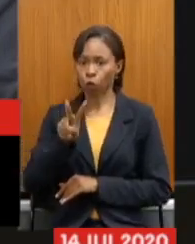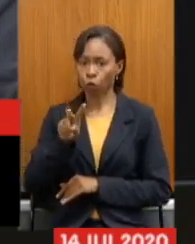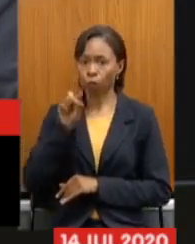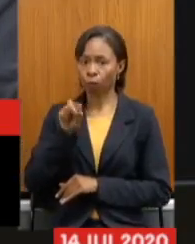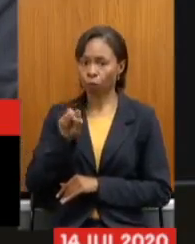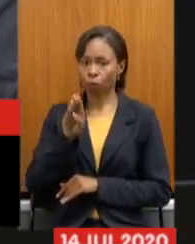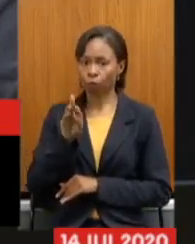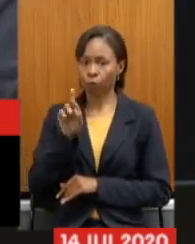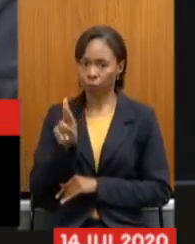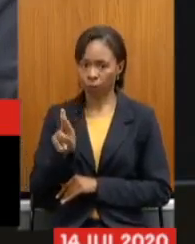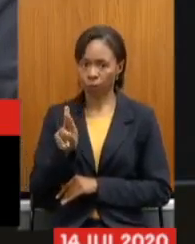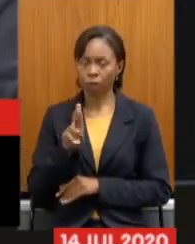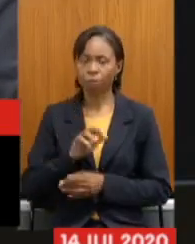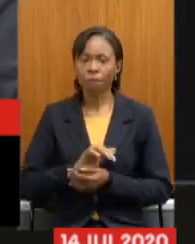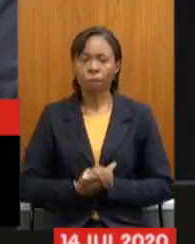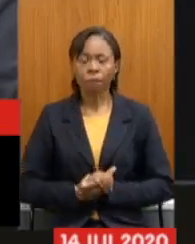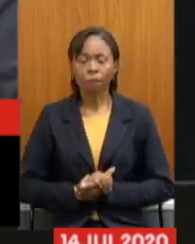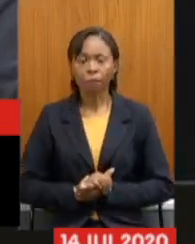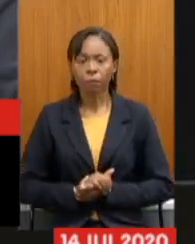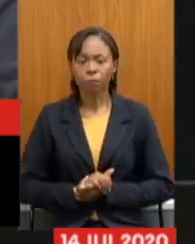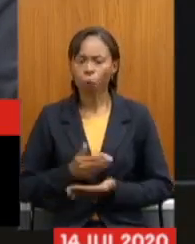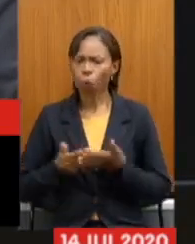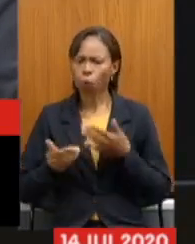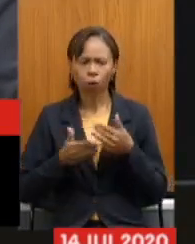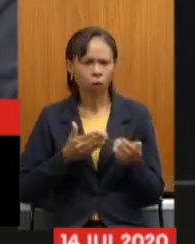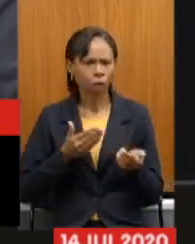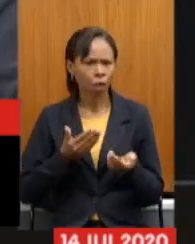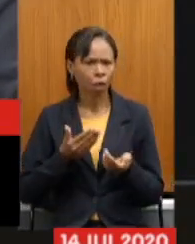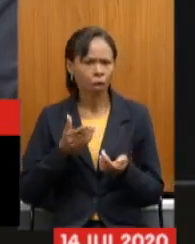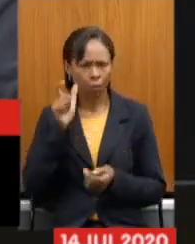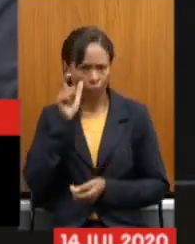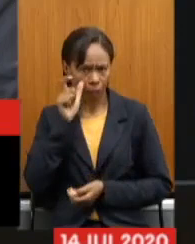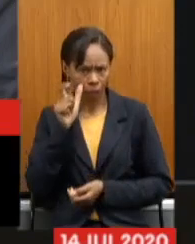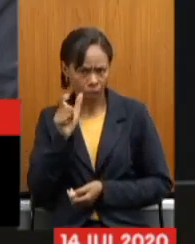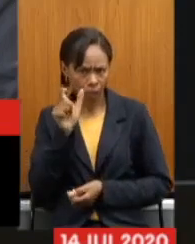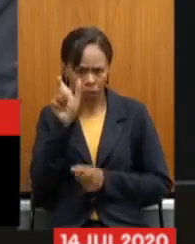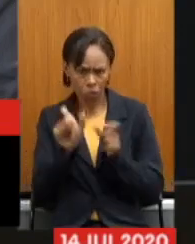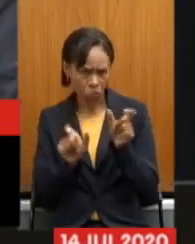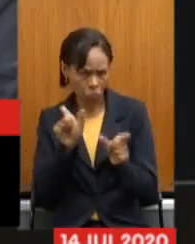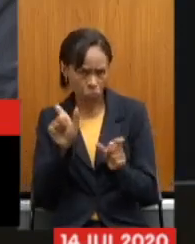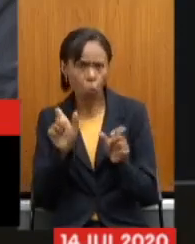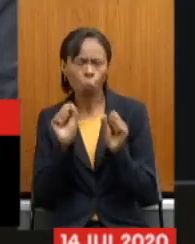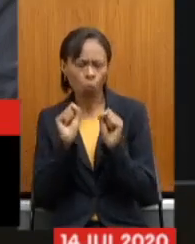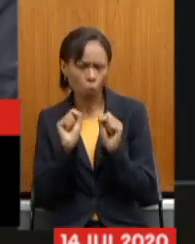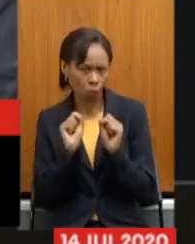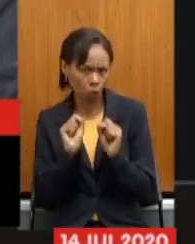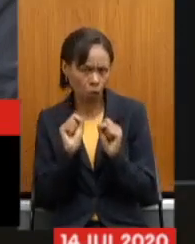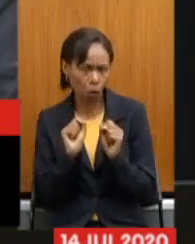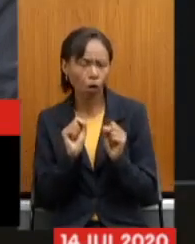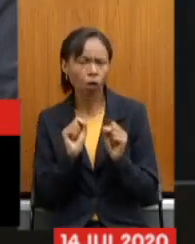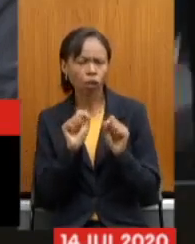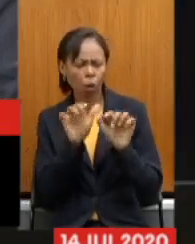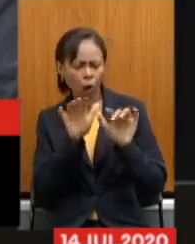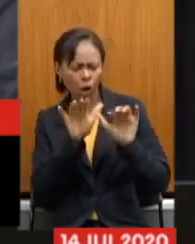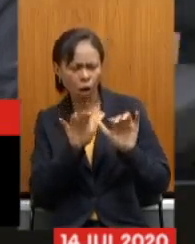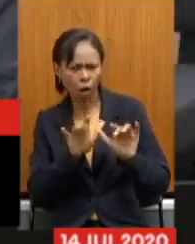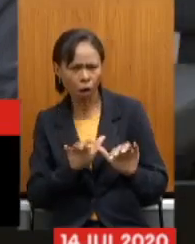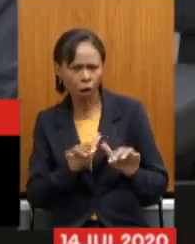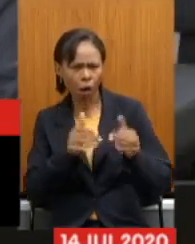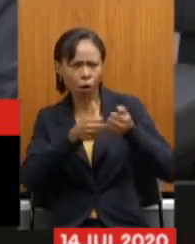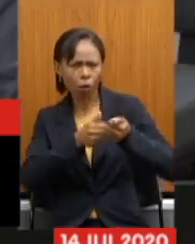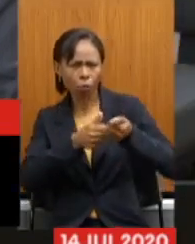www.almg.gov.br. Todos os interessados poderão registrar, em tempo real, suas